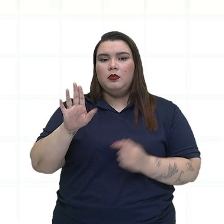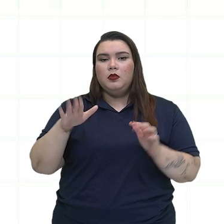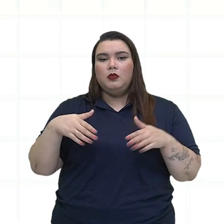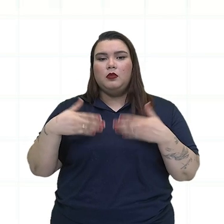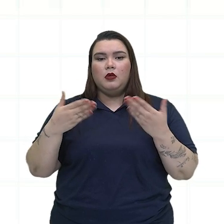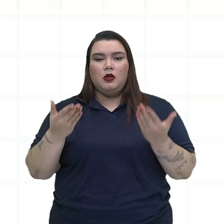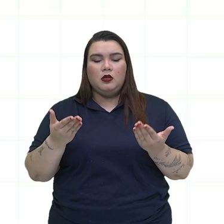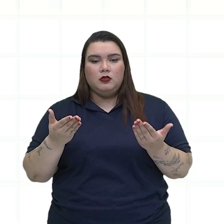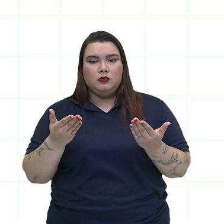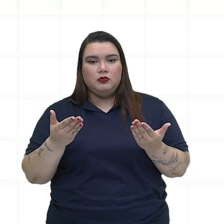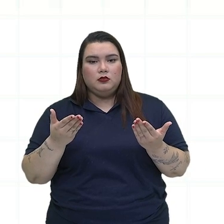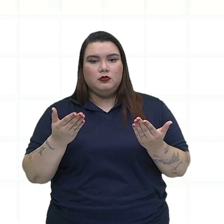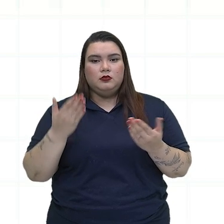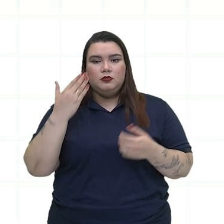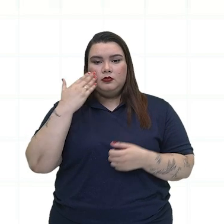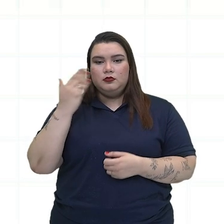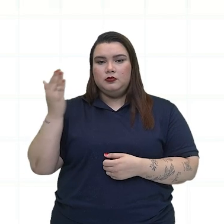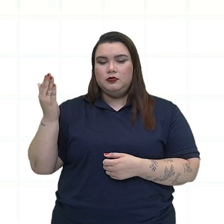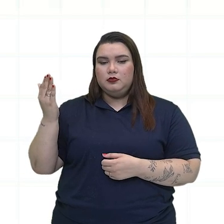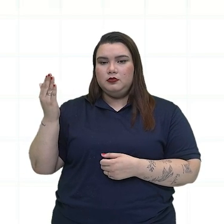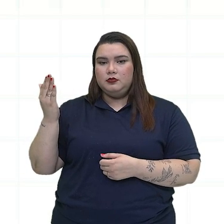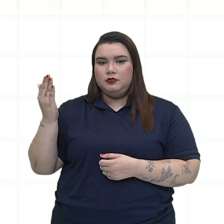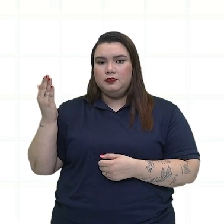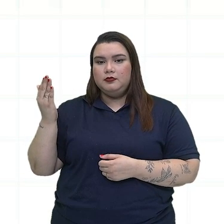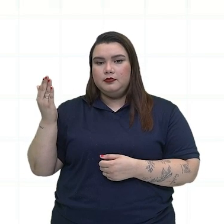aqui, ó. My name